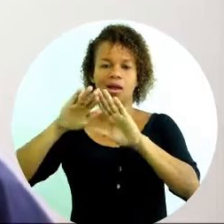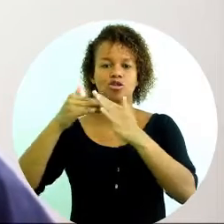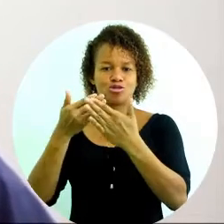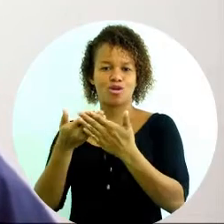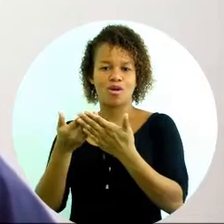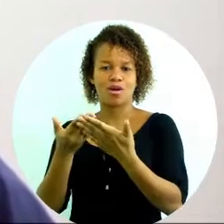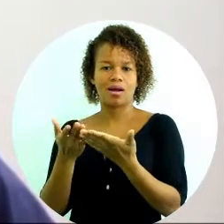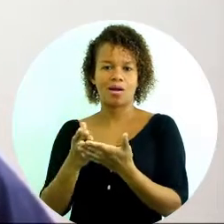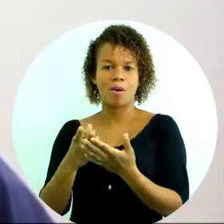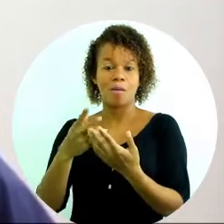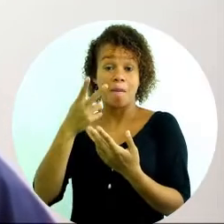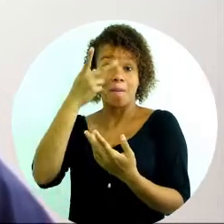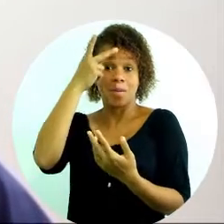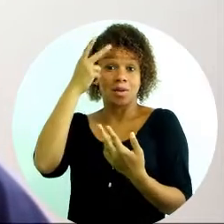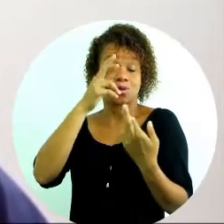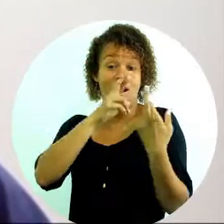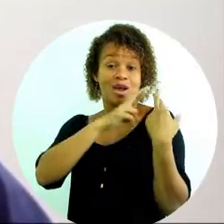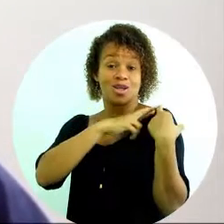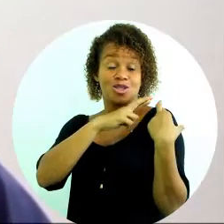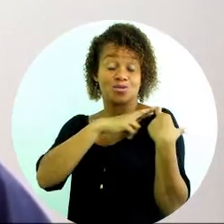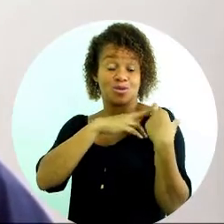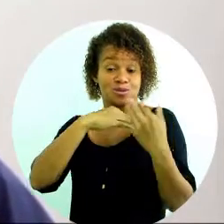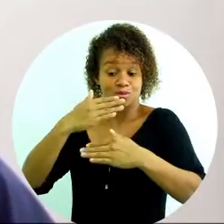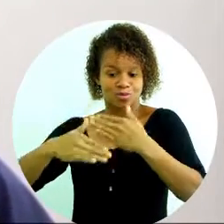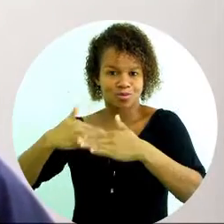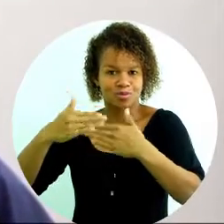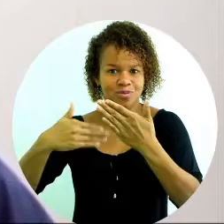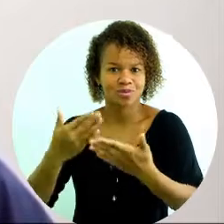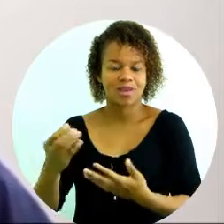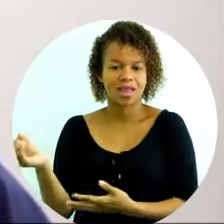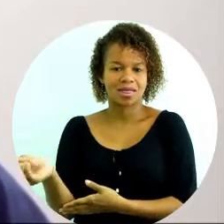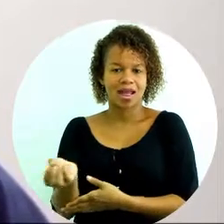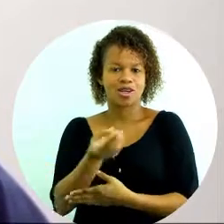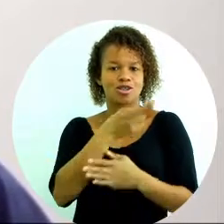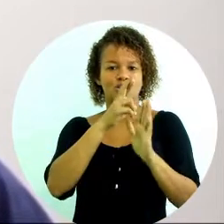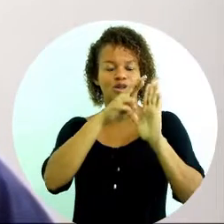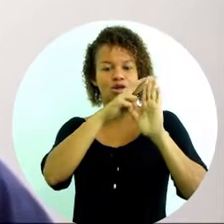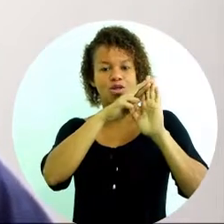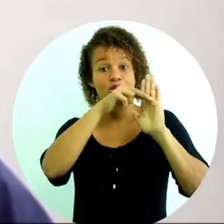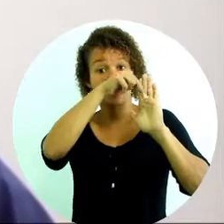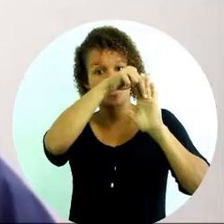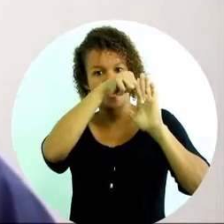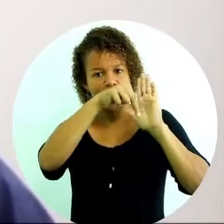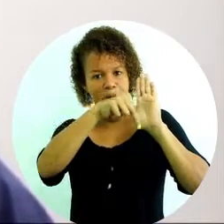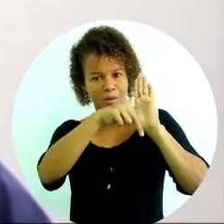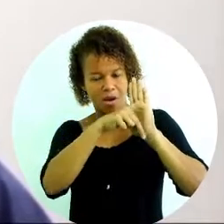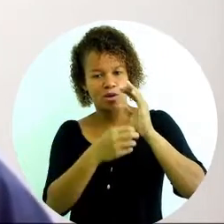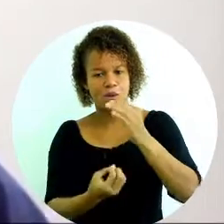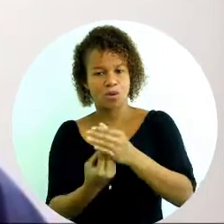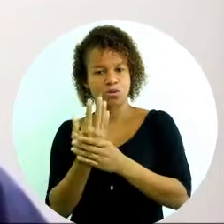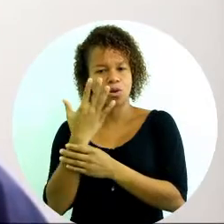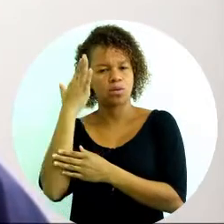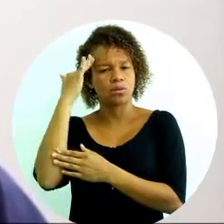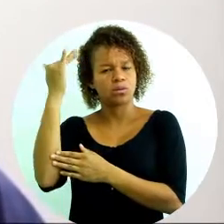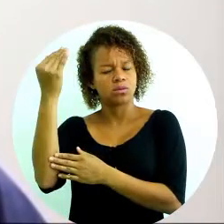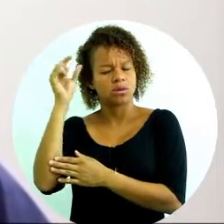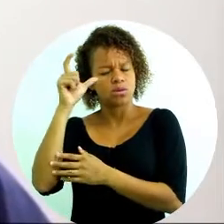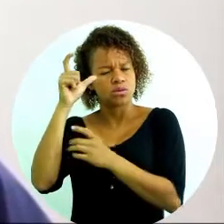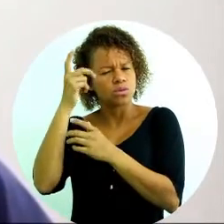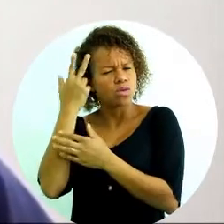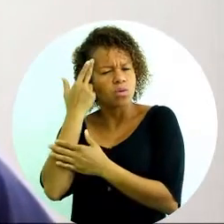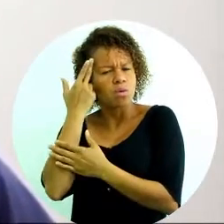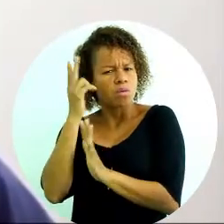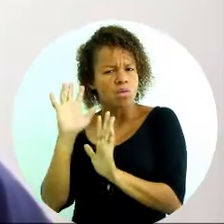da escola, como agentes de reprodução das normas e de construção de um